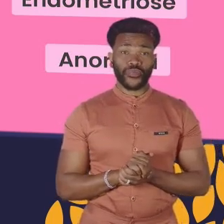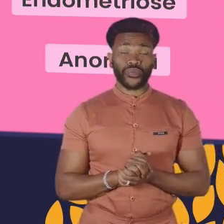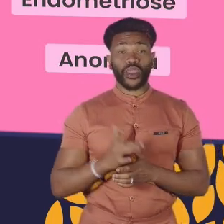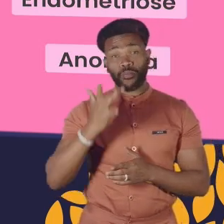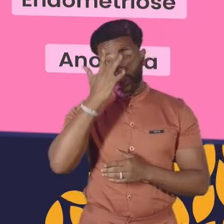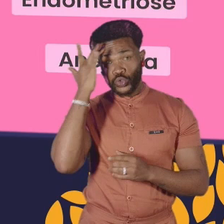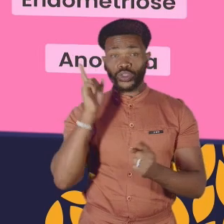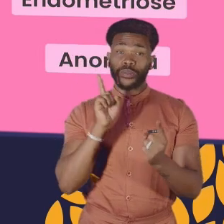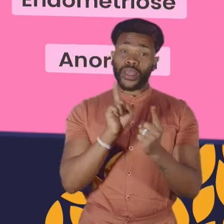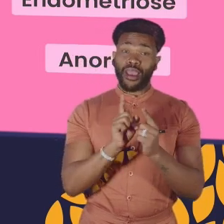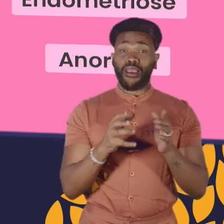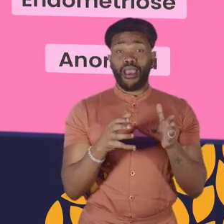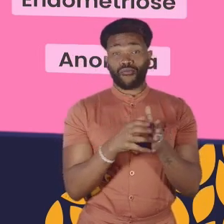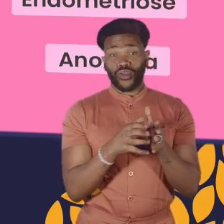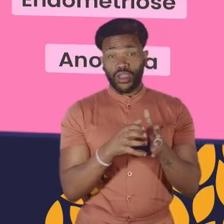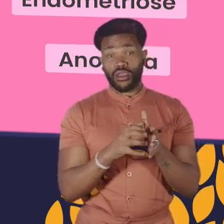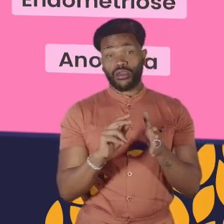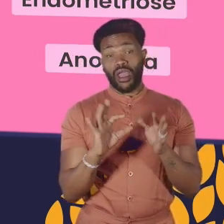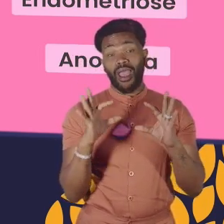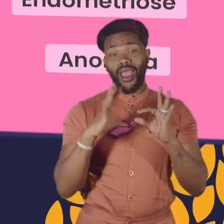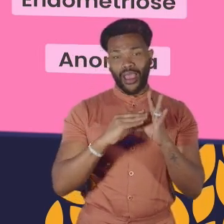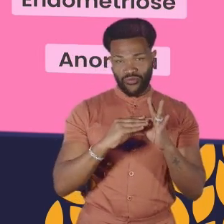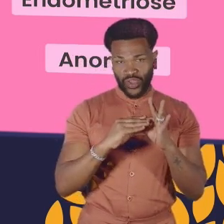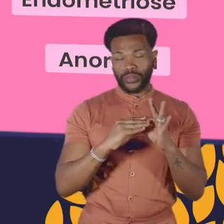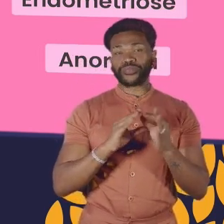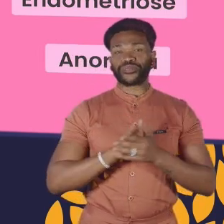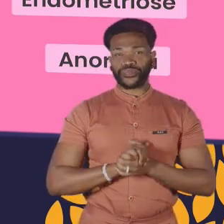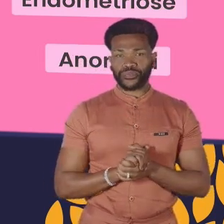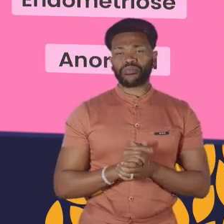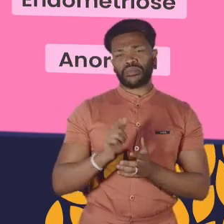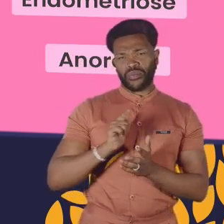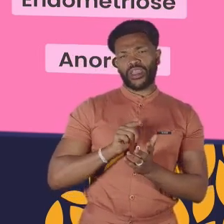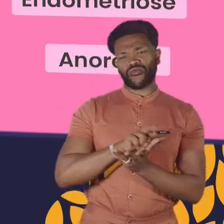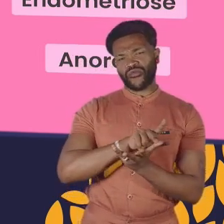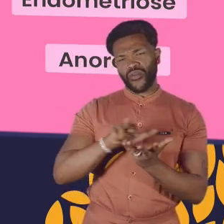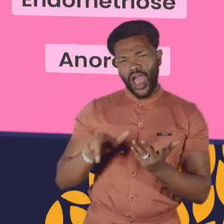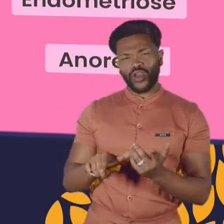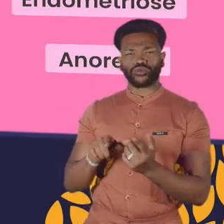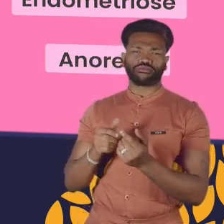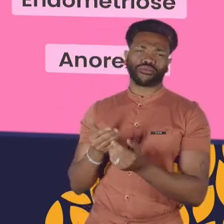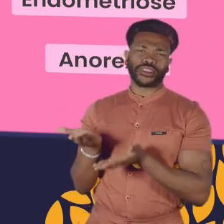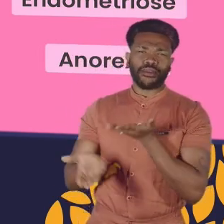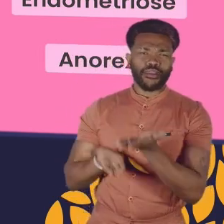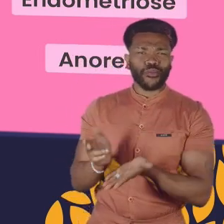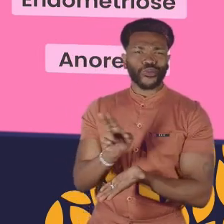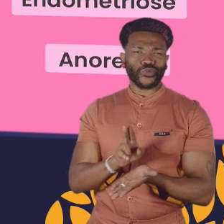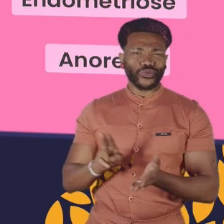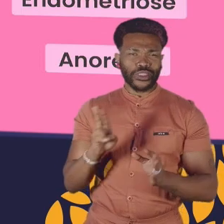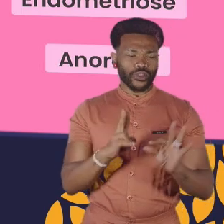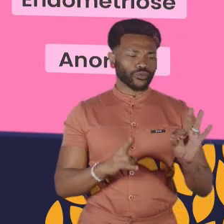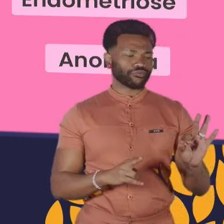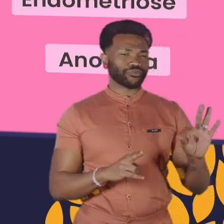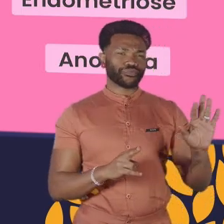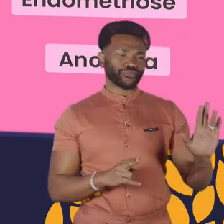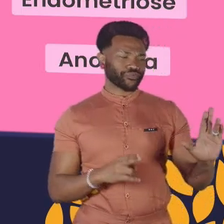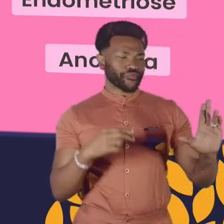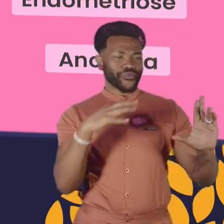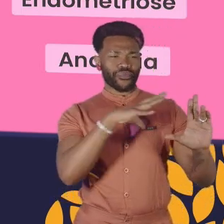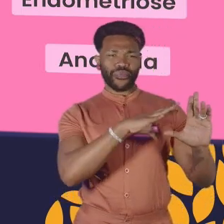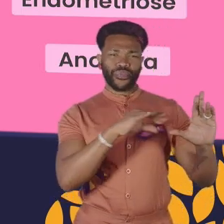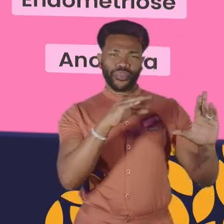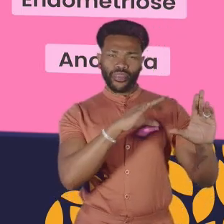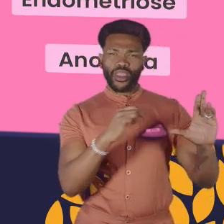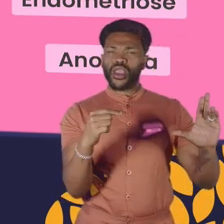pacientes com HIV. Então, é enorme o leque terapêutico dessa planta. E hoje a gente já sabe por